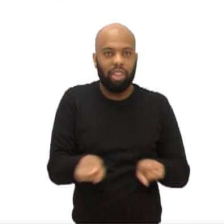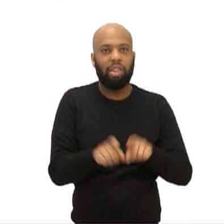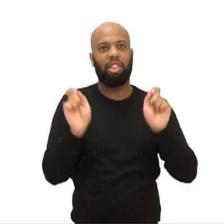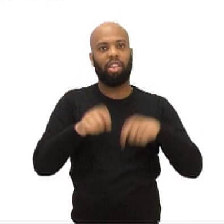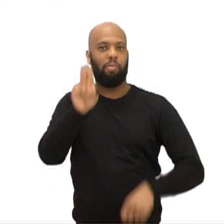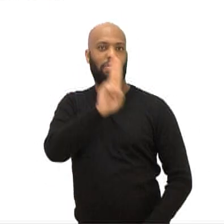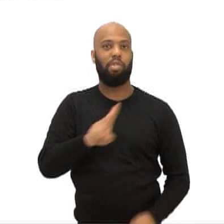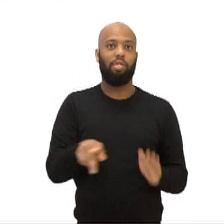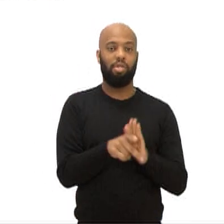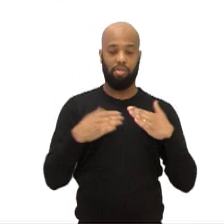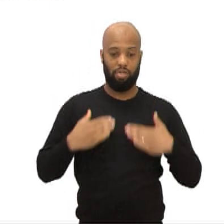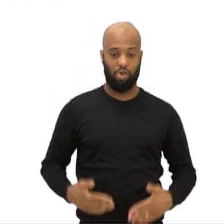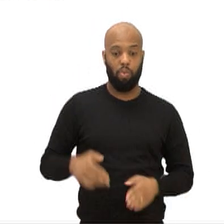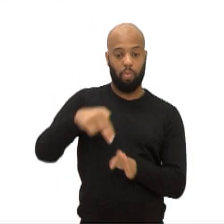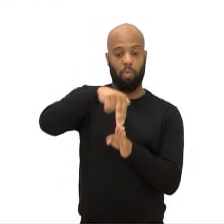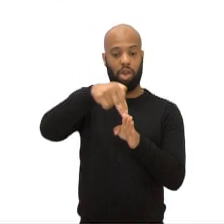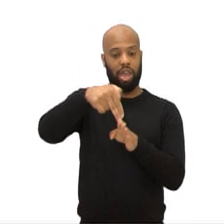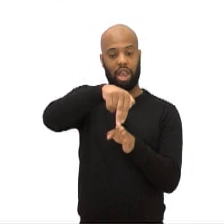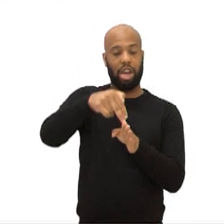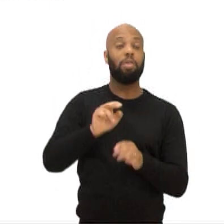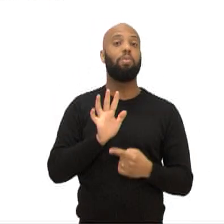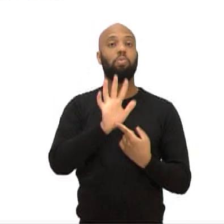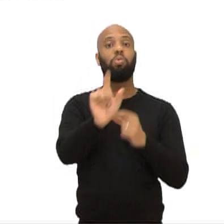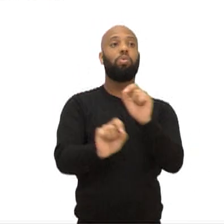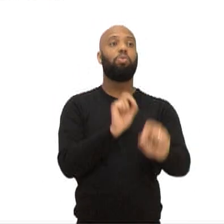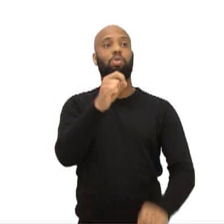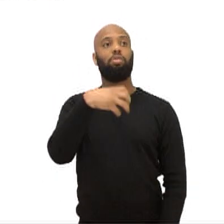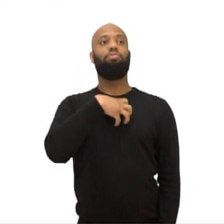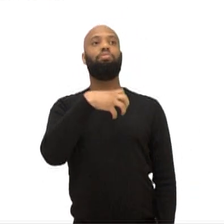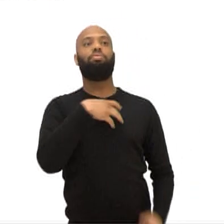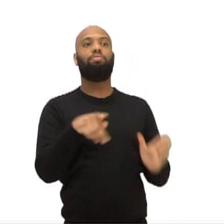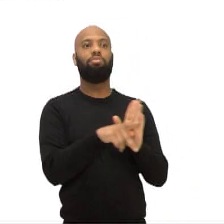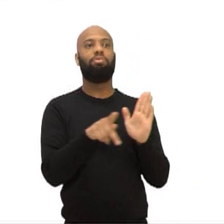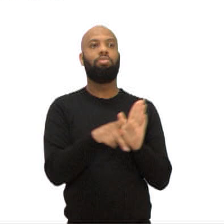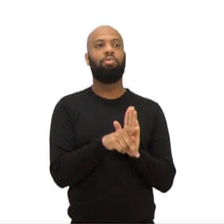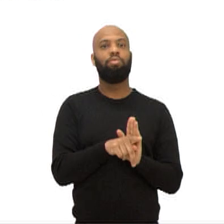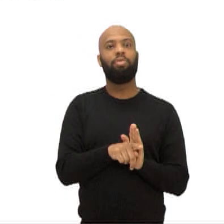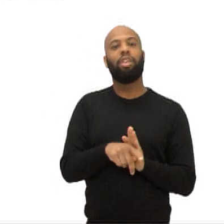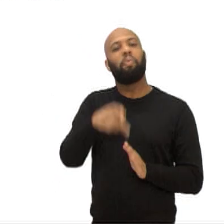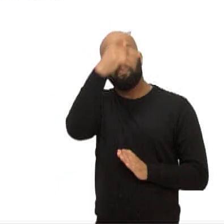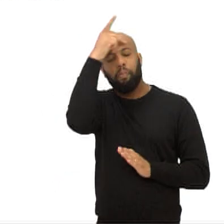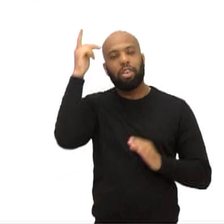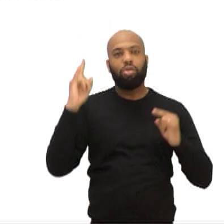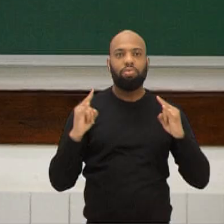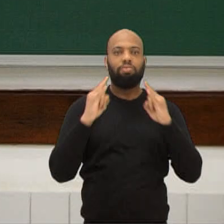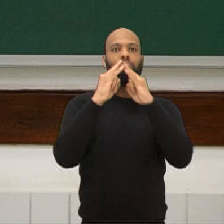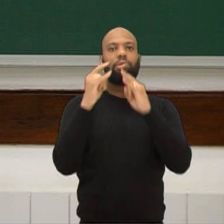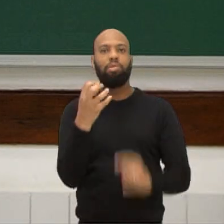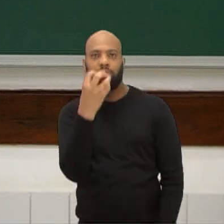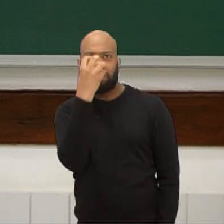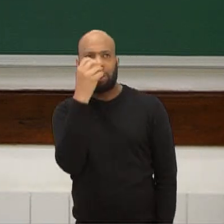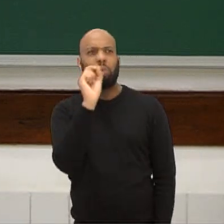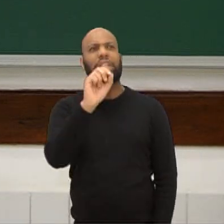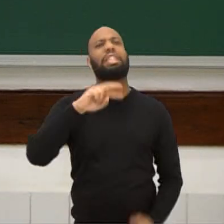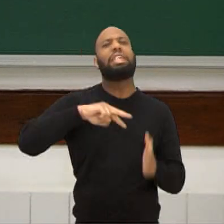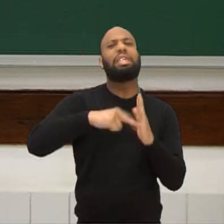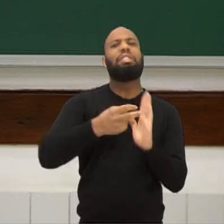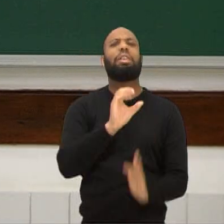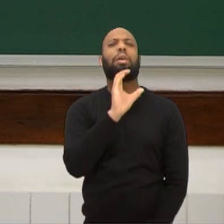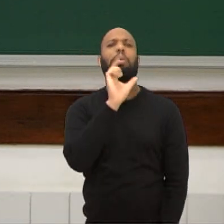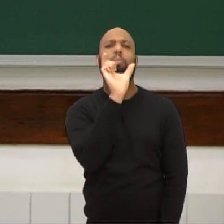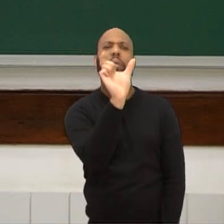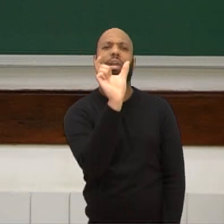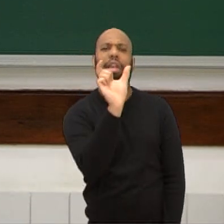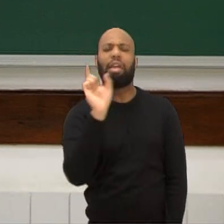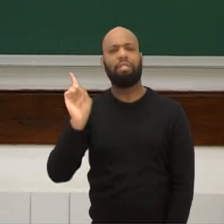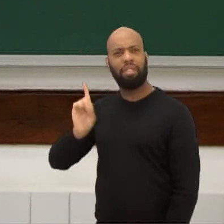do equilíbrio. Caracterizando a ação dos funambulistas de circo. Então, o que é esse funambulistas, né? Então,